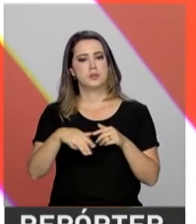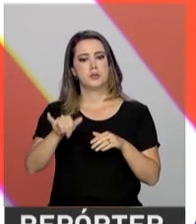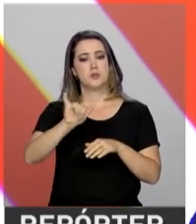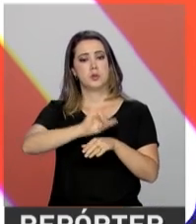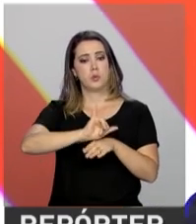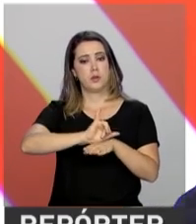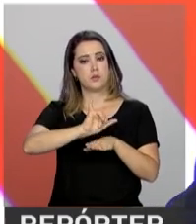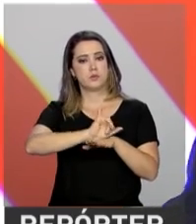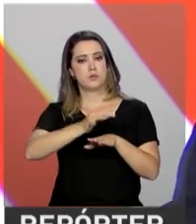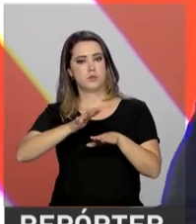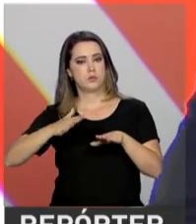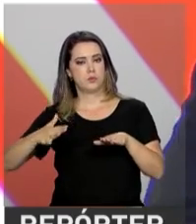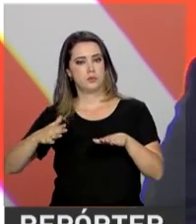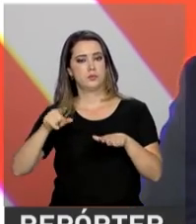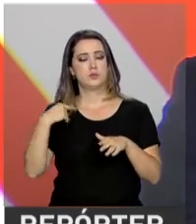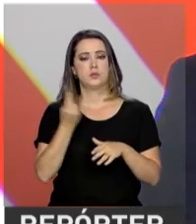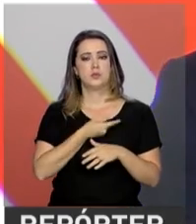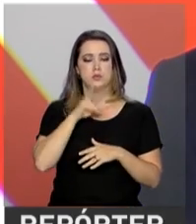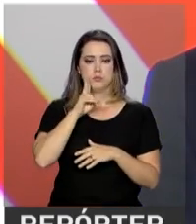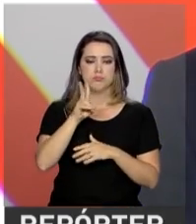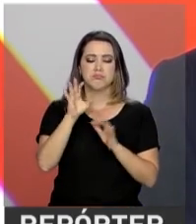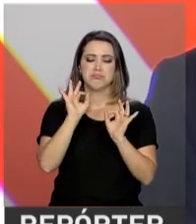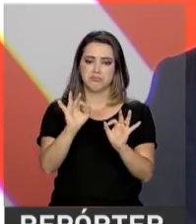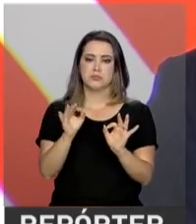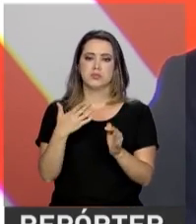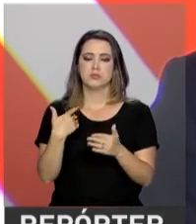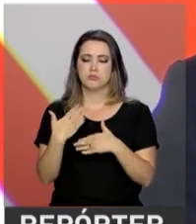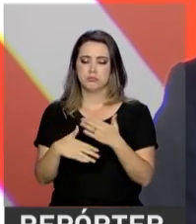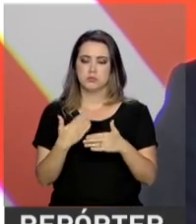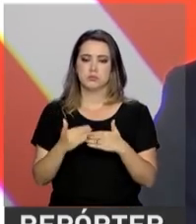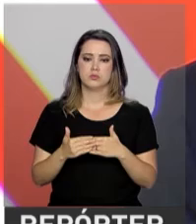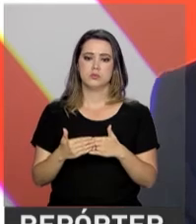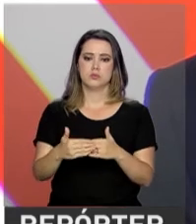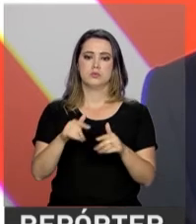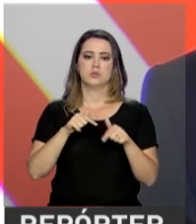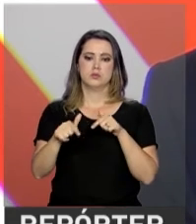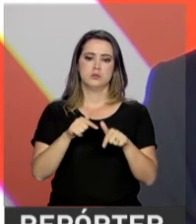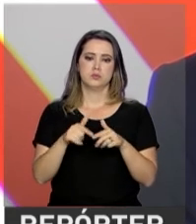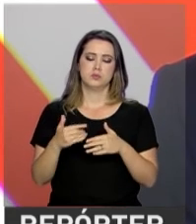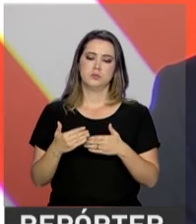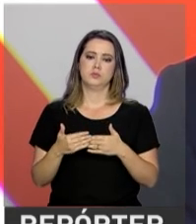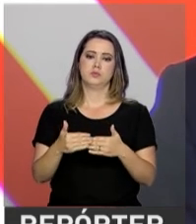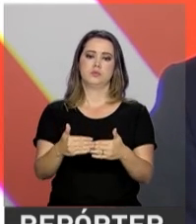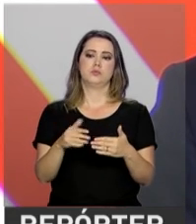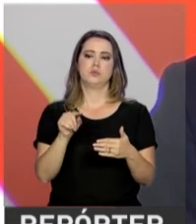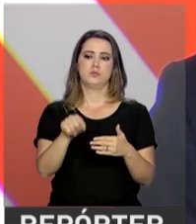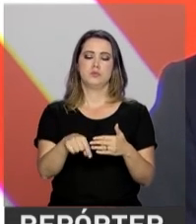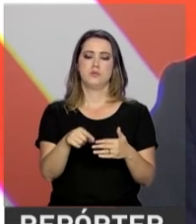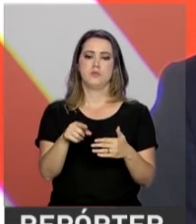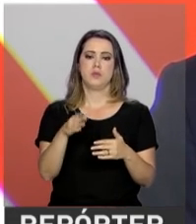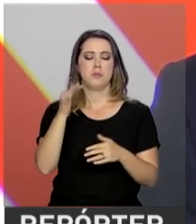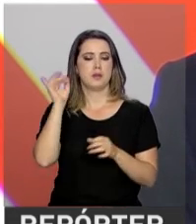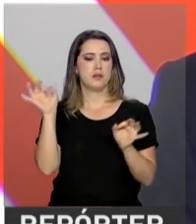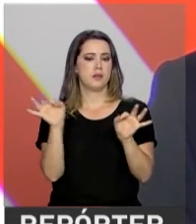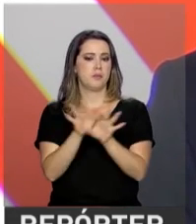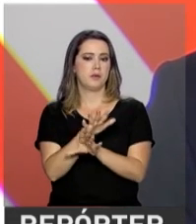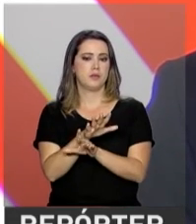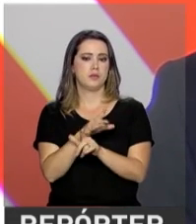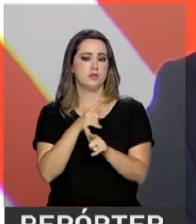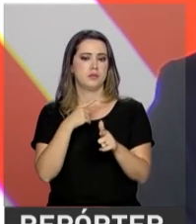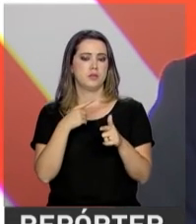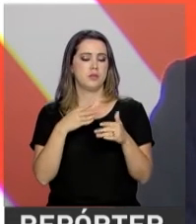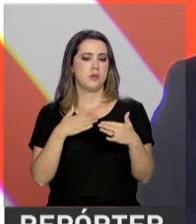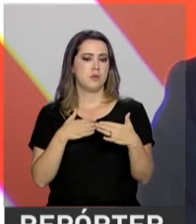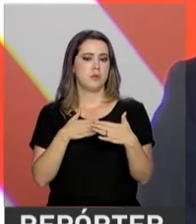e nós concordamos naturalmente em seguir trabalhando para eliminar barreiras